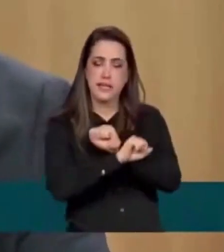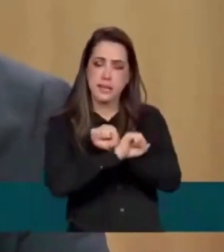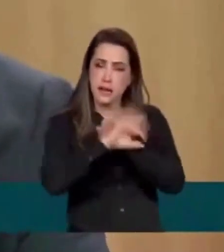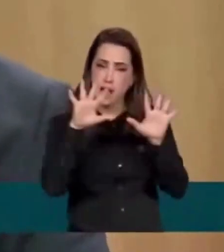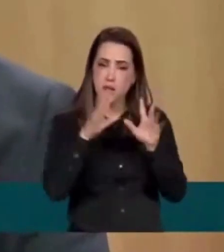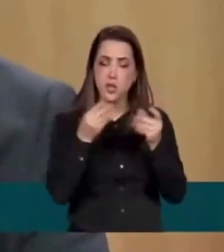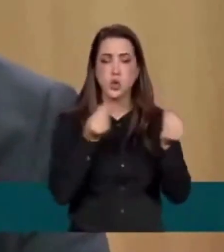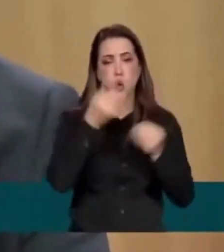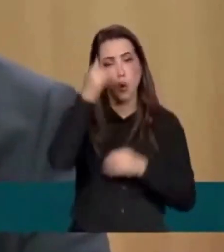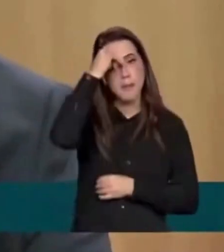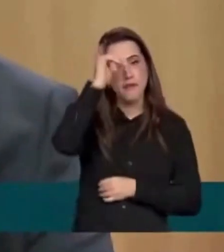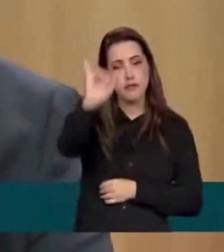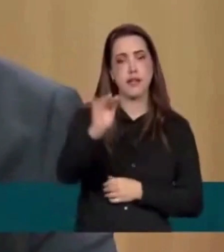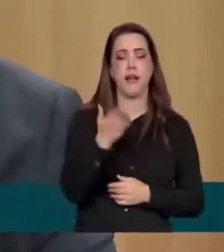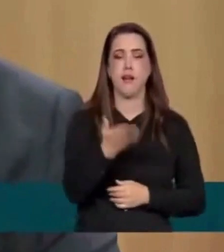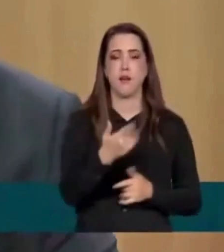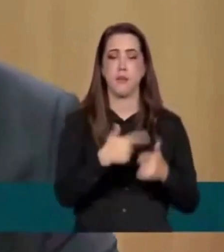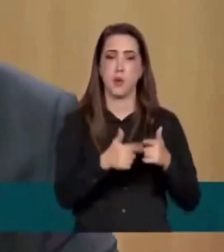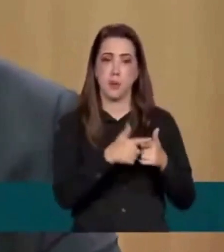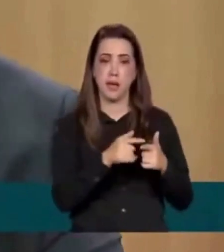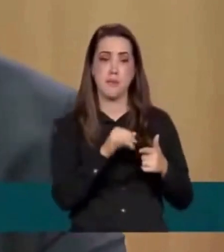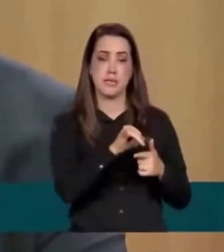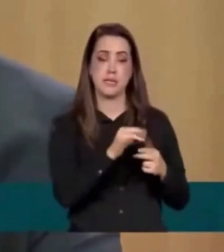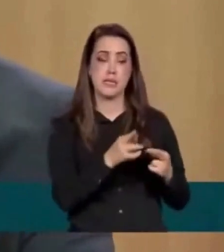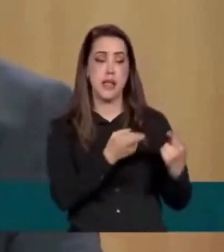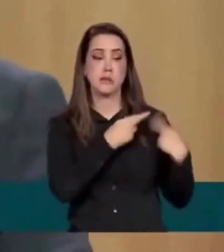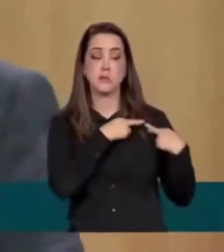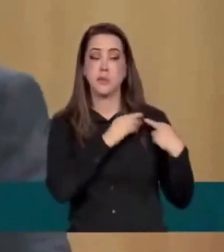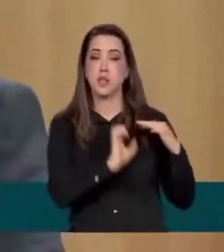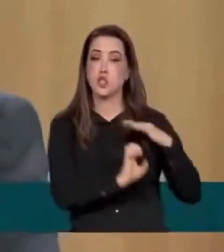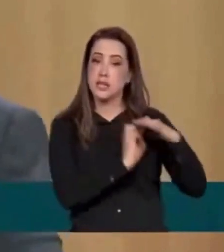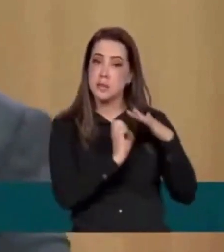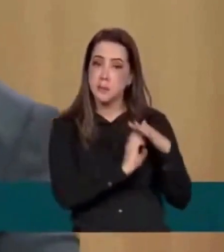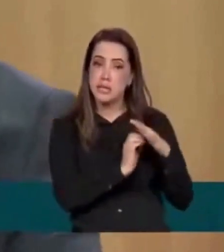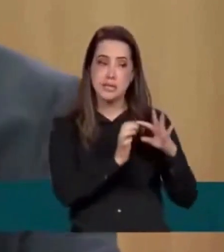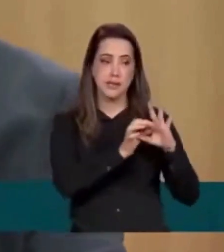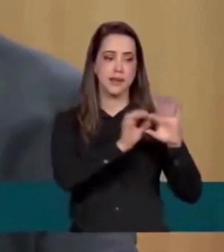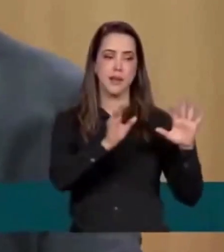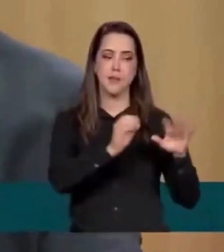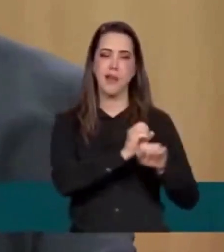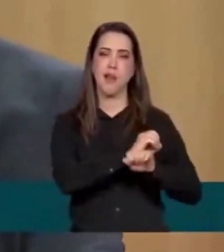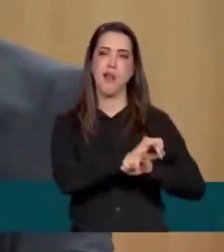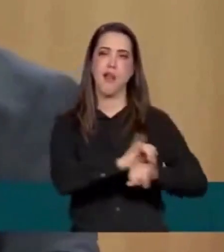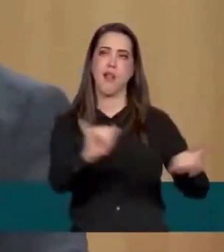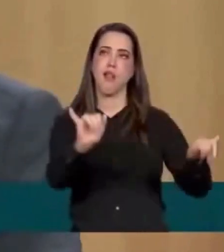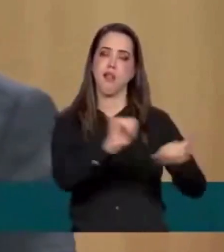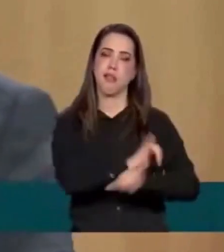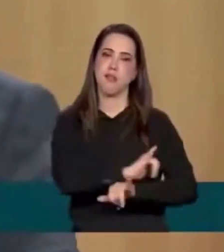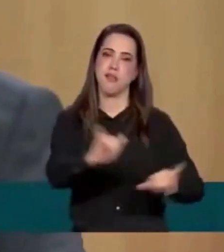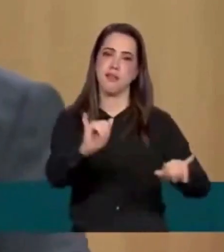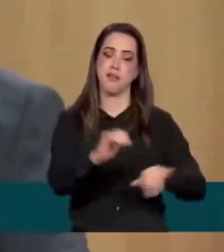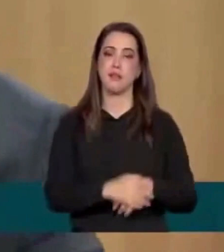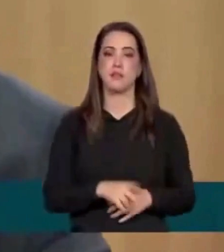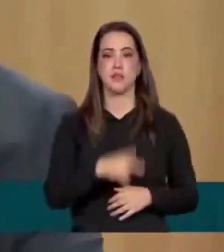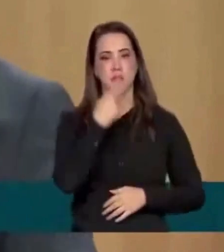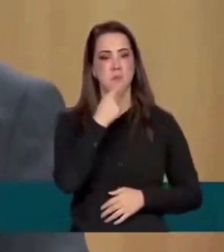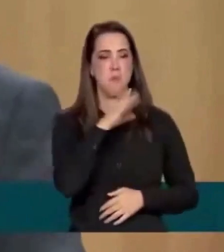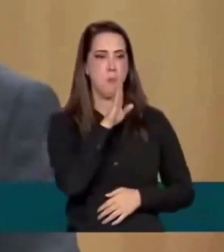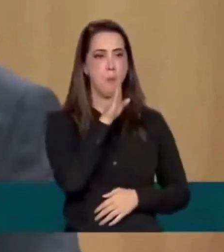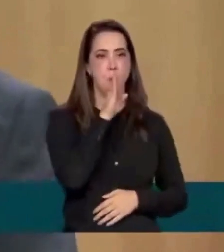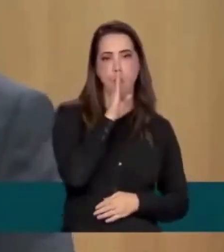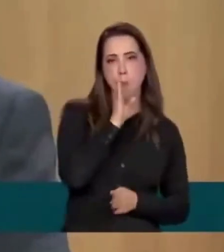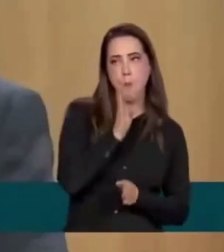a partir da responsabilização das empresas, que durante anos disseram que elas eram